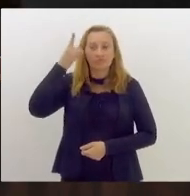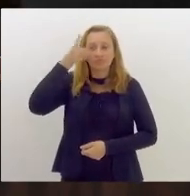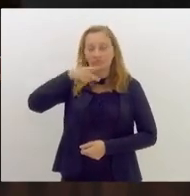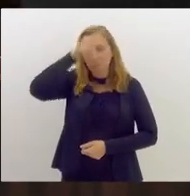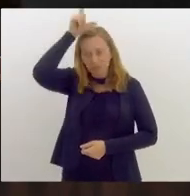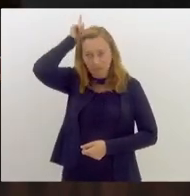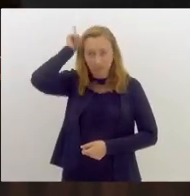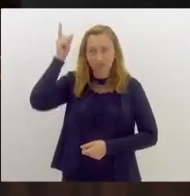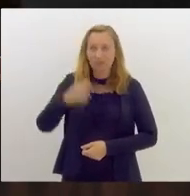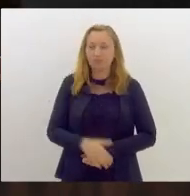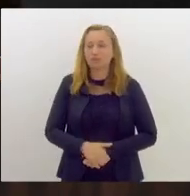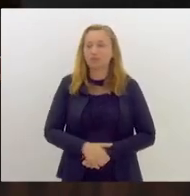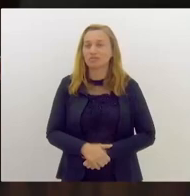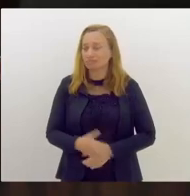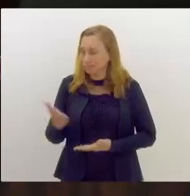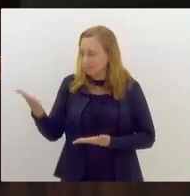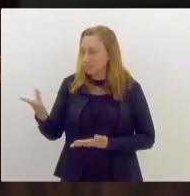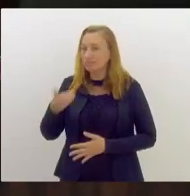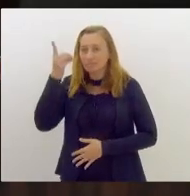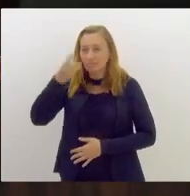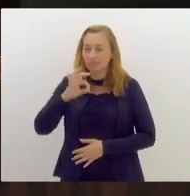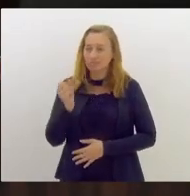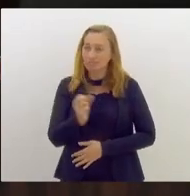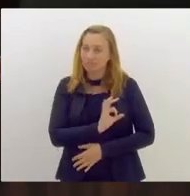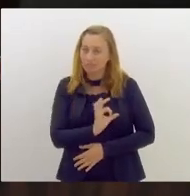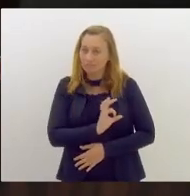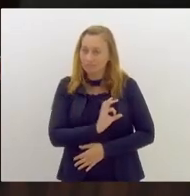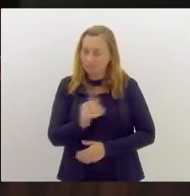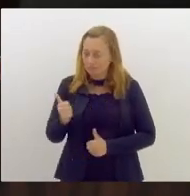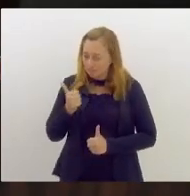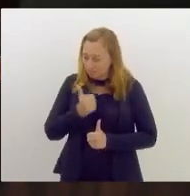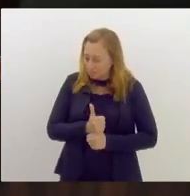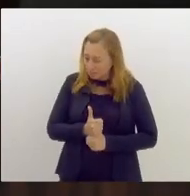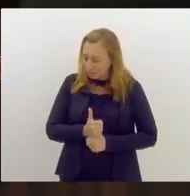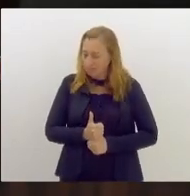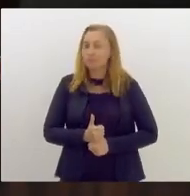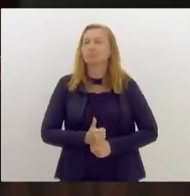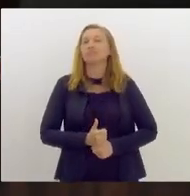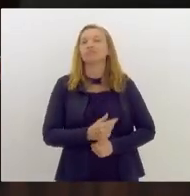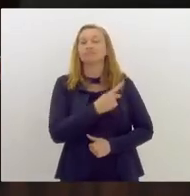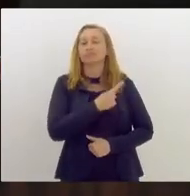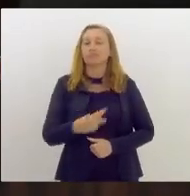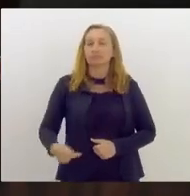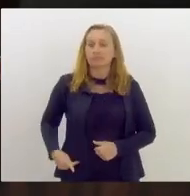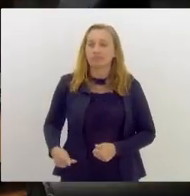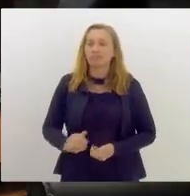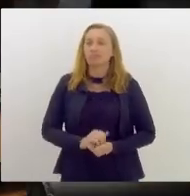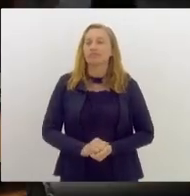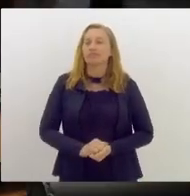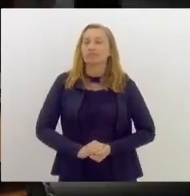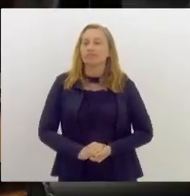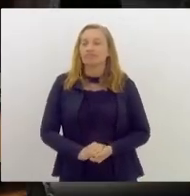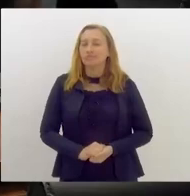Deputado Luiz Paulo Queria convidar deputada Marta Rocha para assumir a presidência